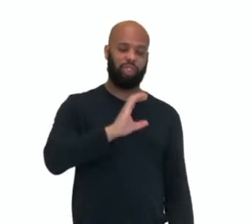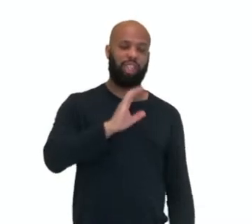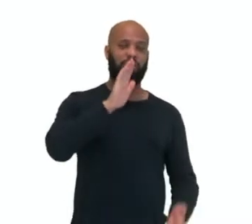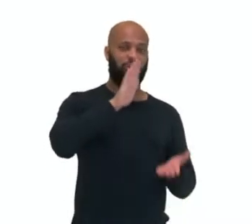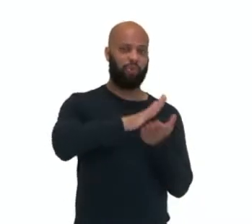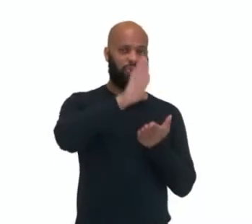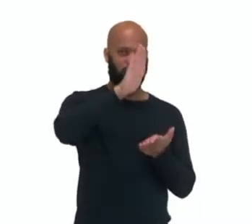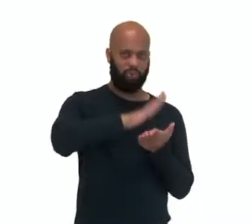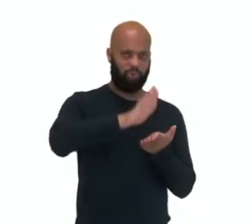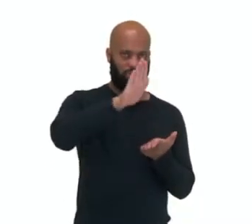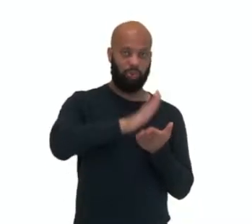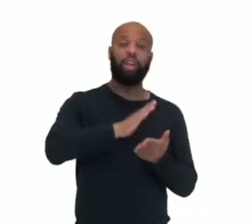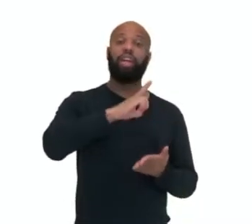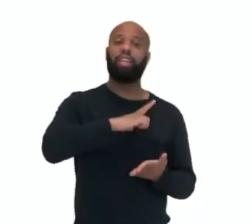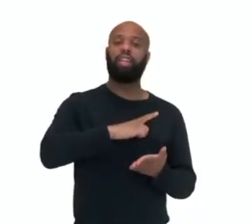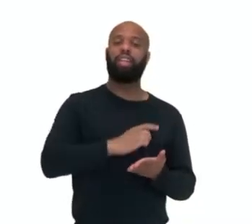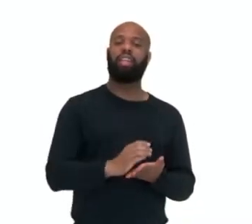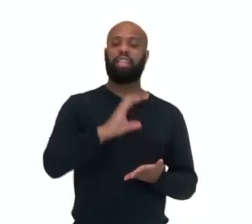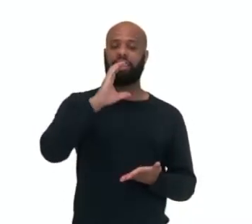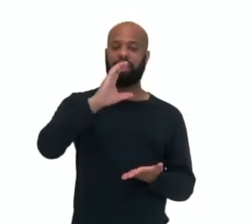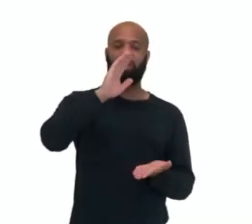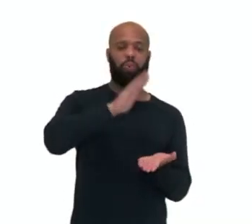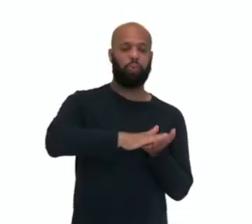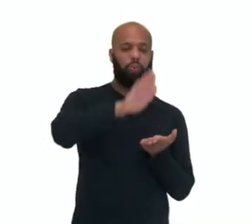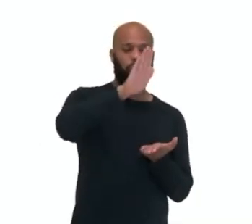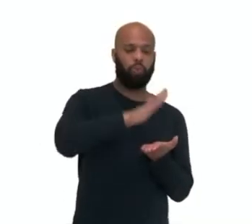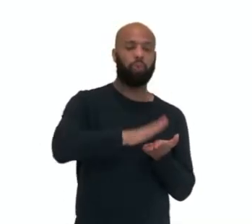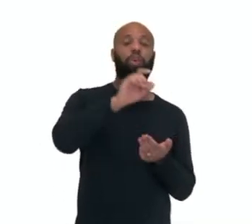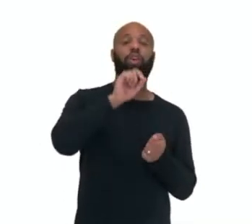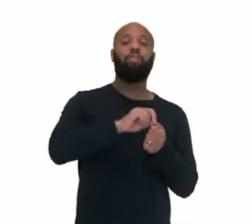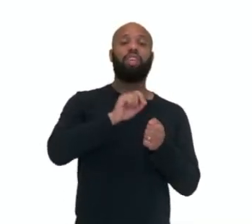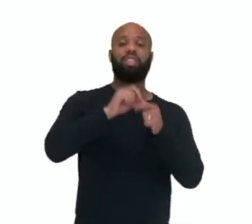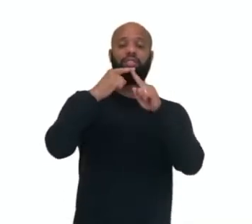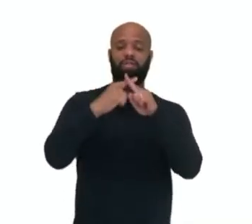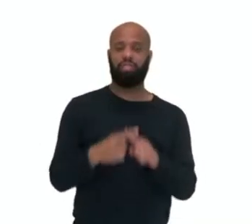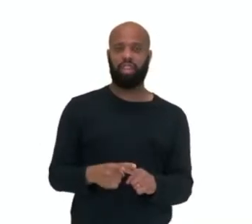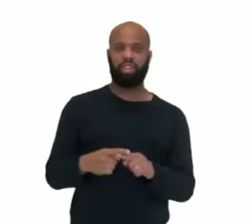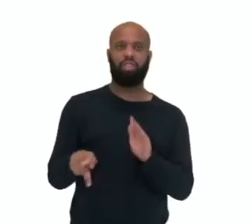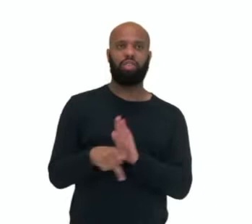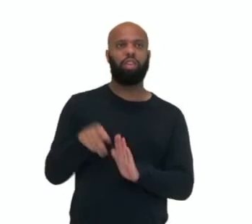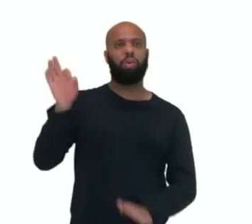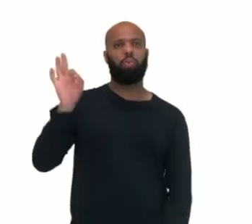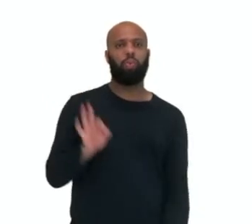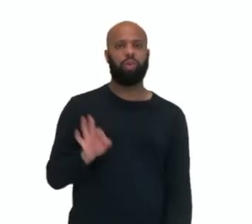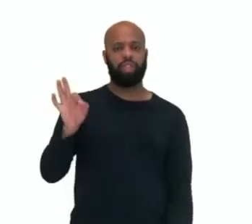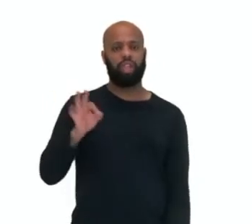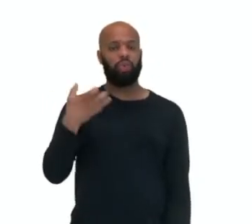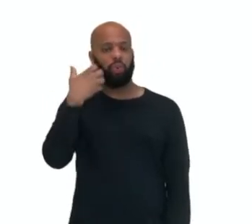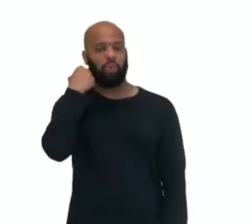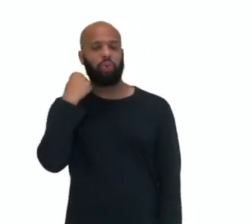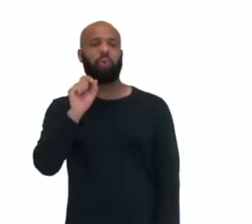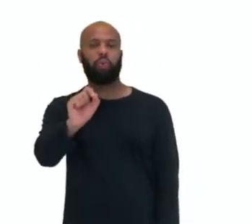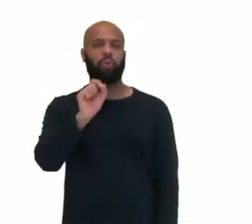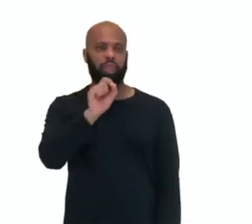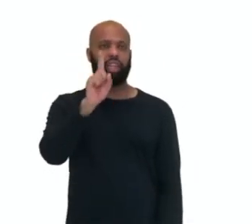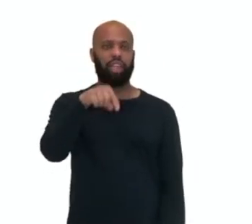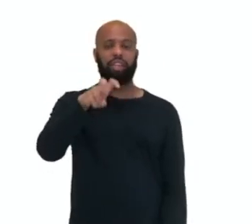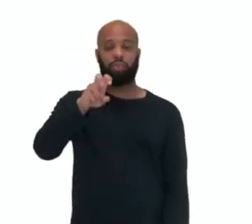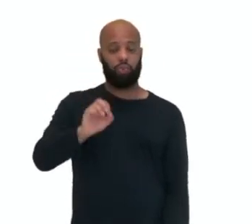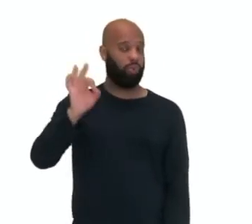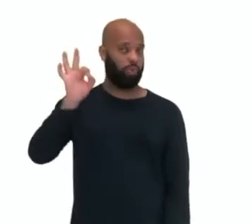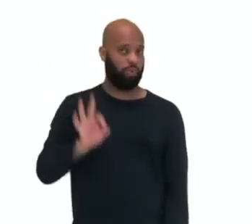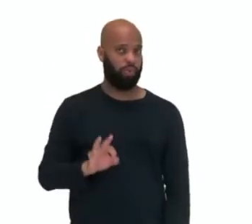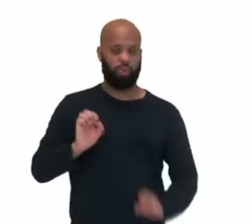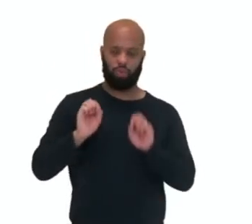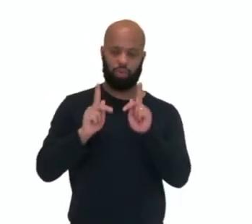a somatória dos dois custos, e vou multiplicar pelo valor da porcentagem de lucro, que no caso aqui é 50%.